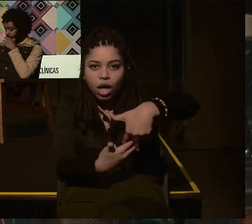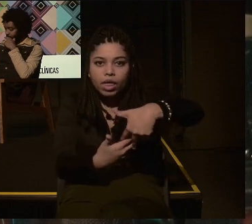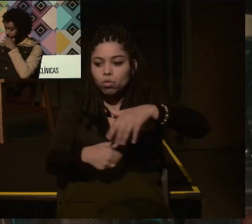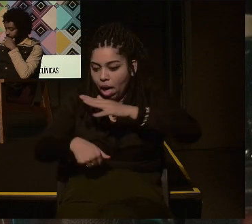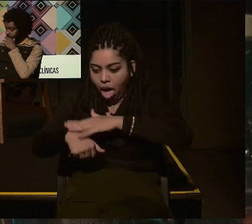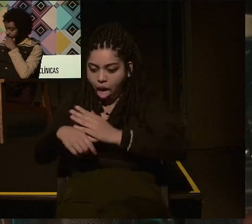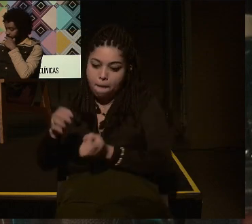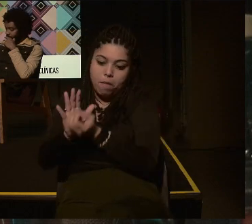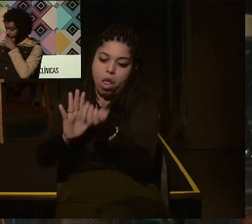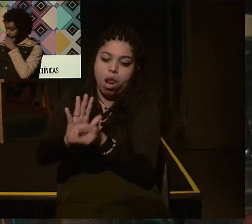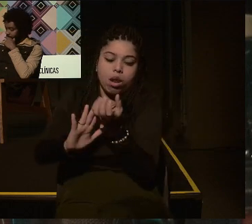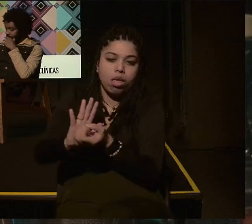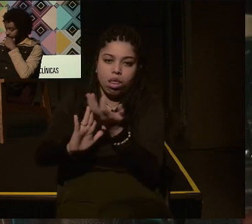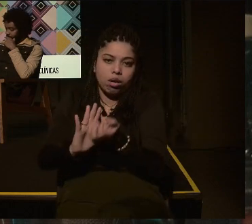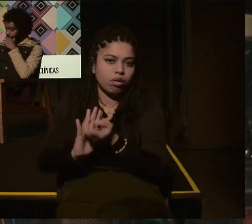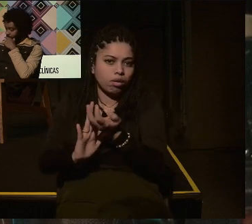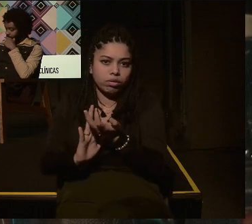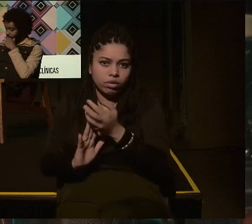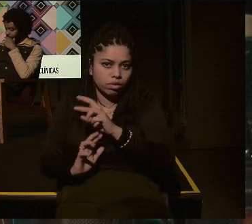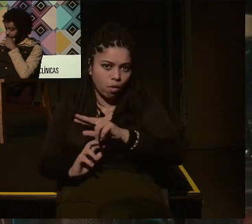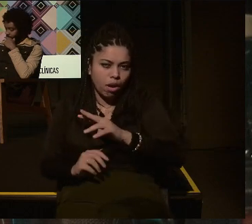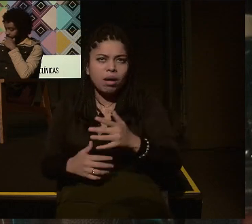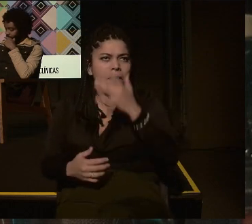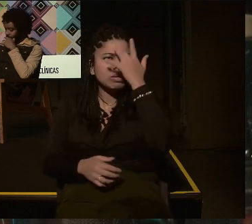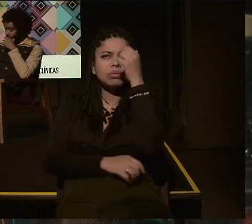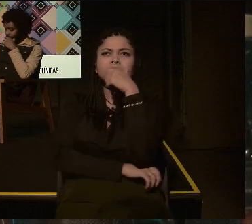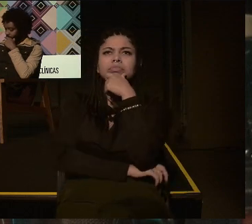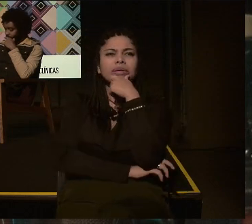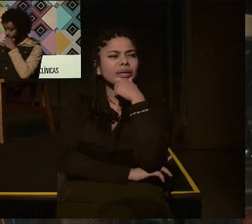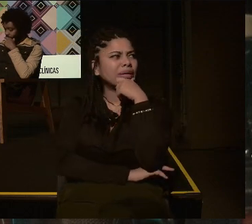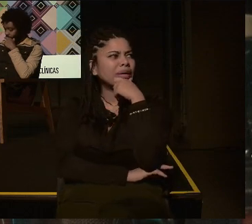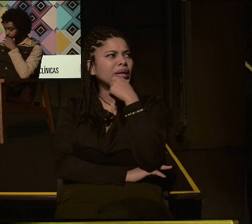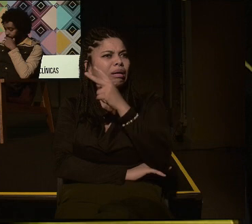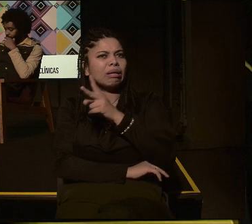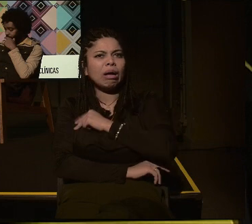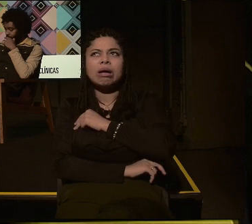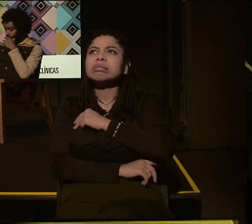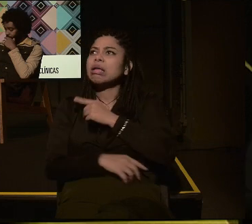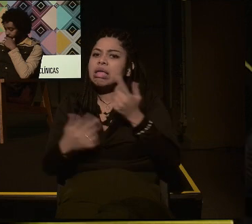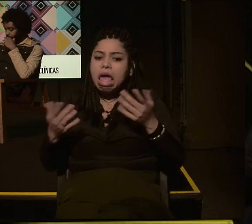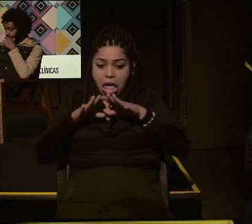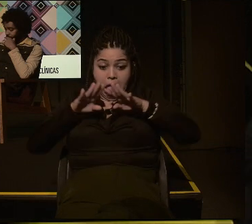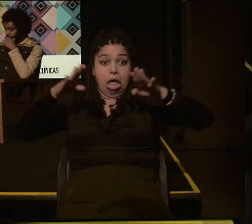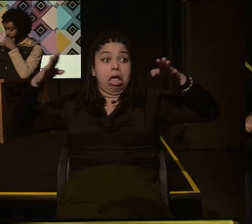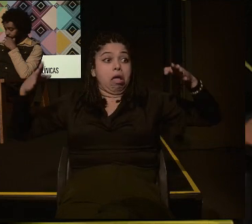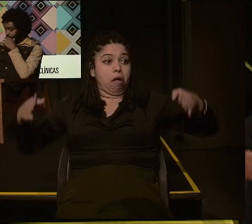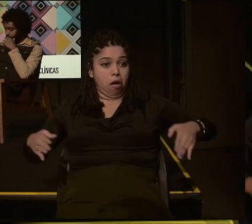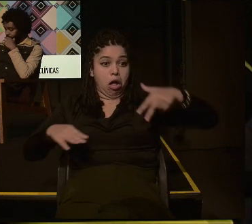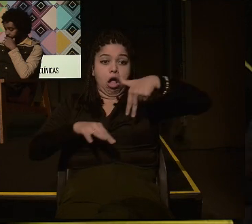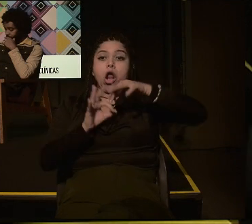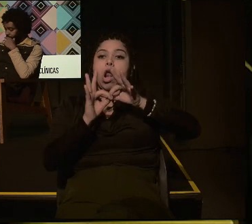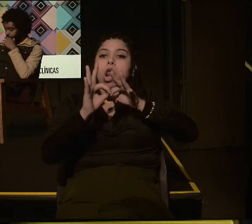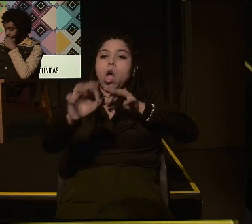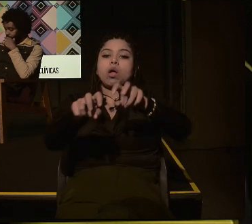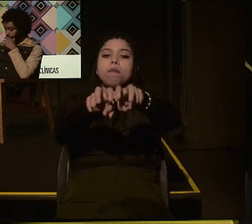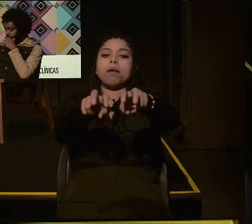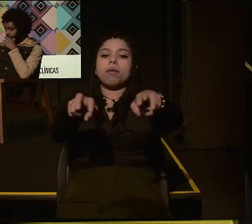autoprodução. Aí alguém pode falar, pô, mas nesse palco cheio de luz aí em cima, nessa distância.